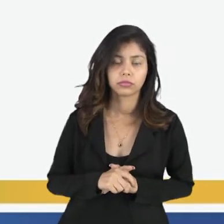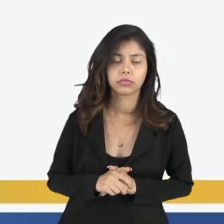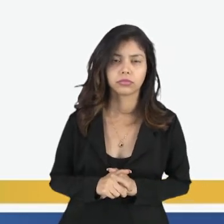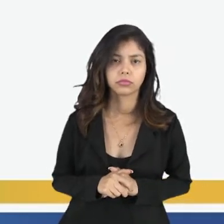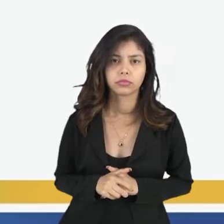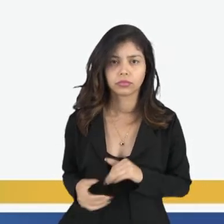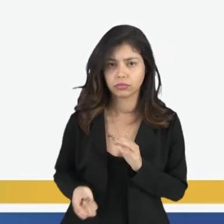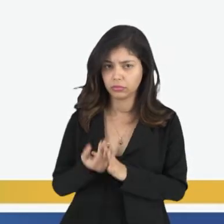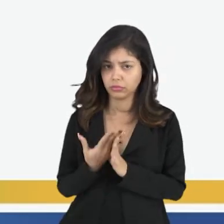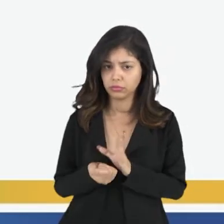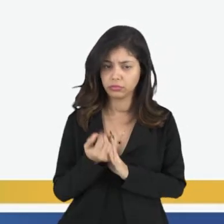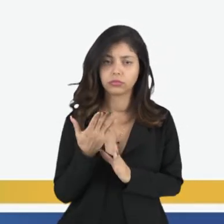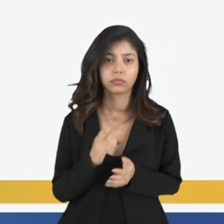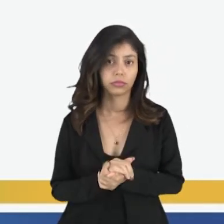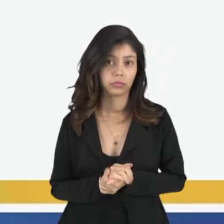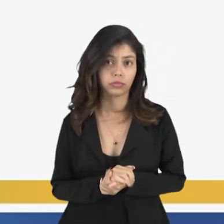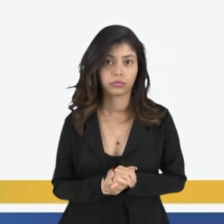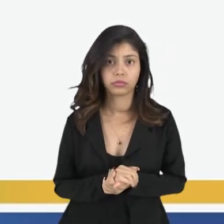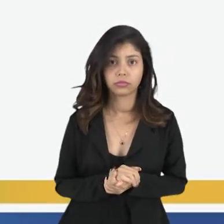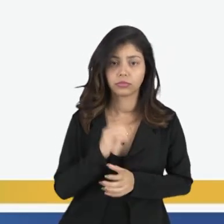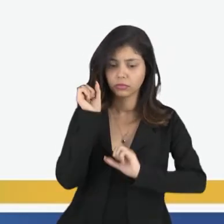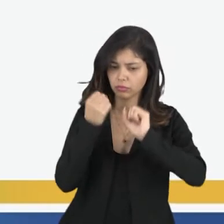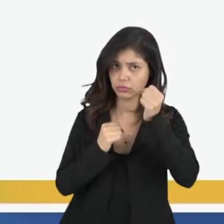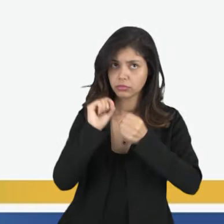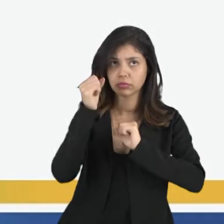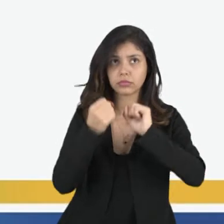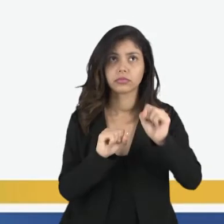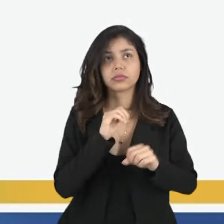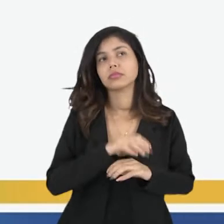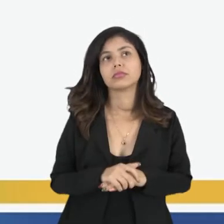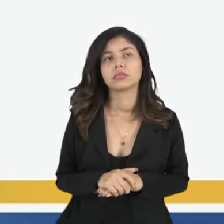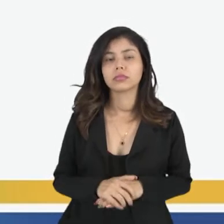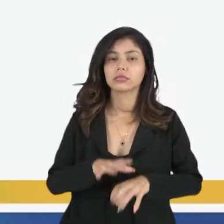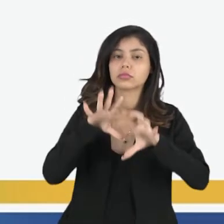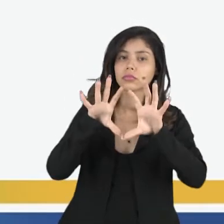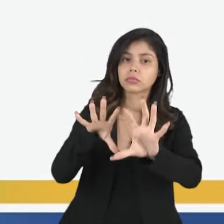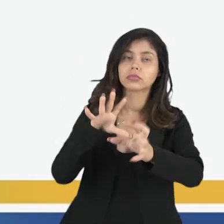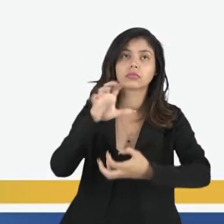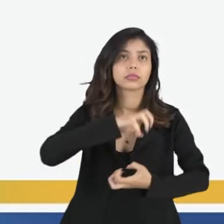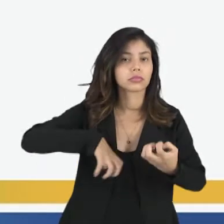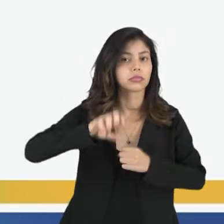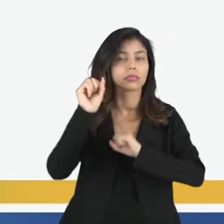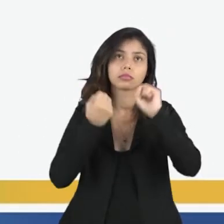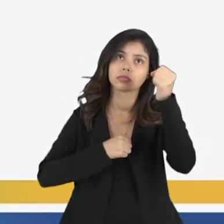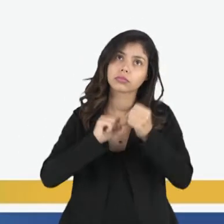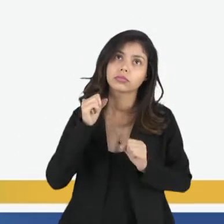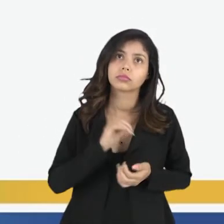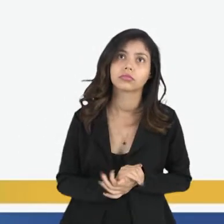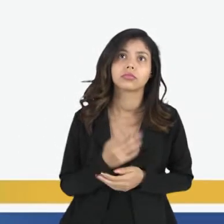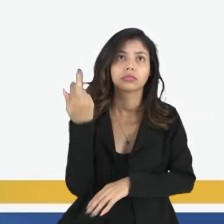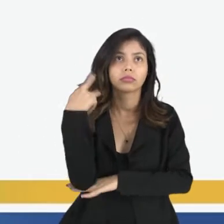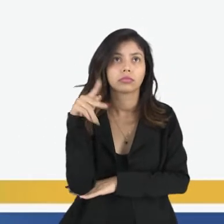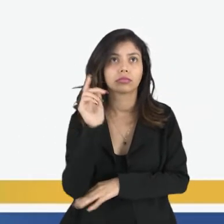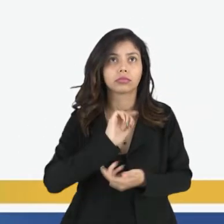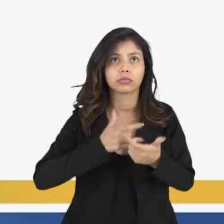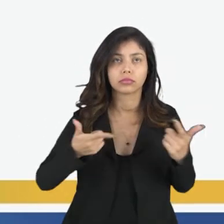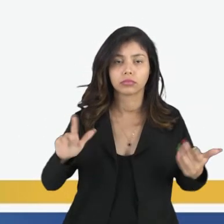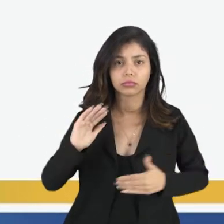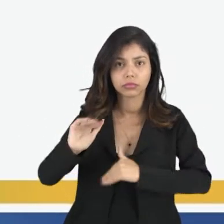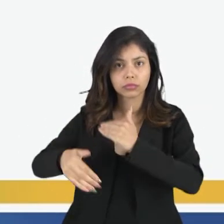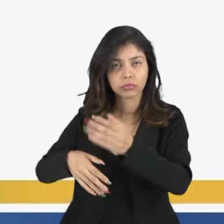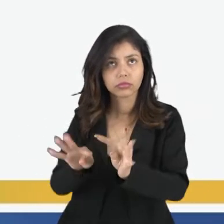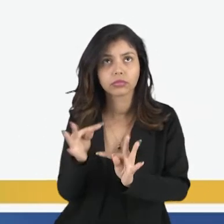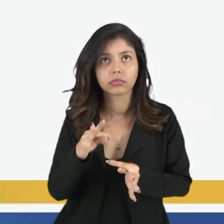gerar mais produtividade dentro das fábricas. Com isso, a Revolução Industrial foi num período de grande